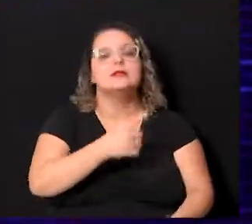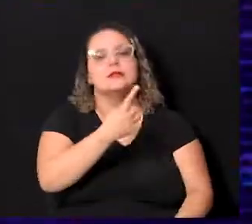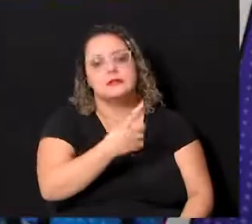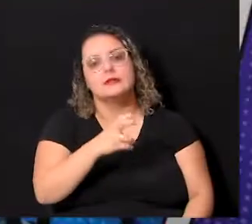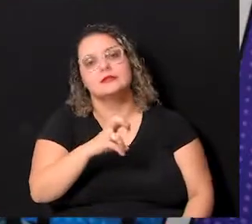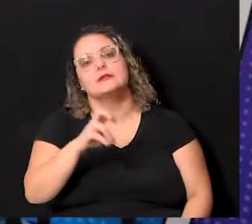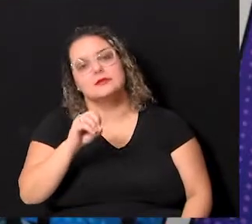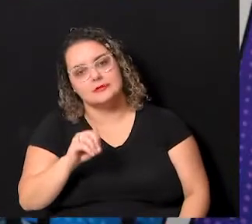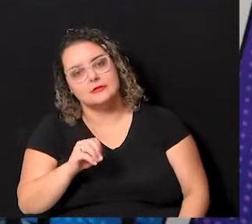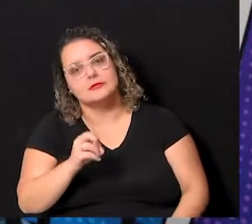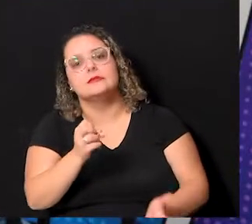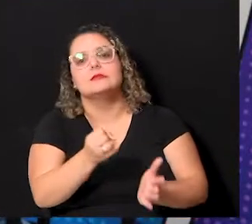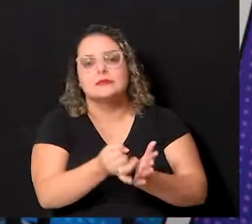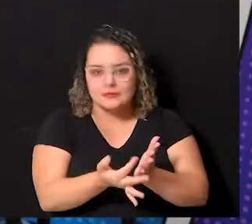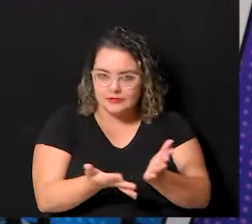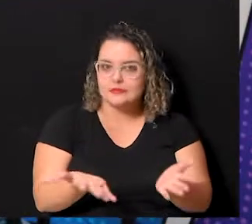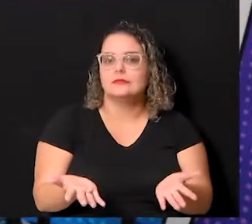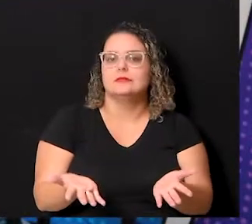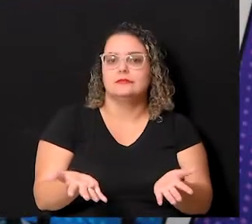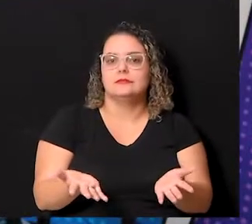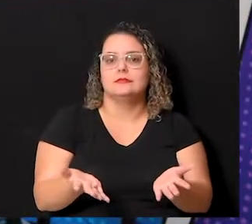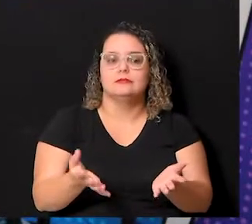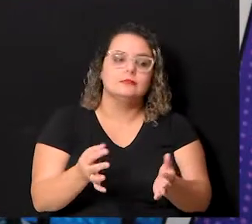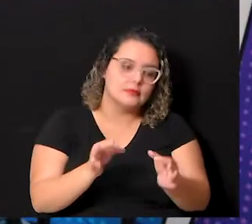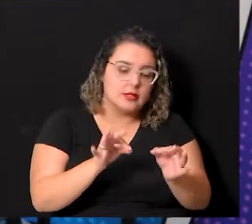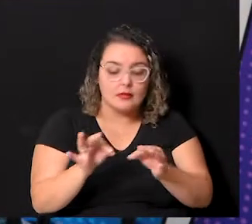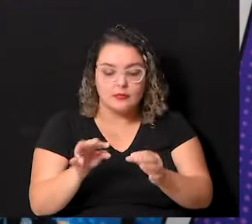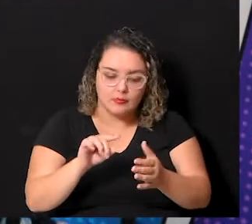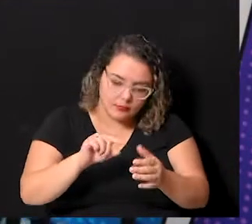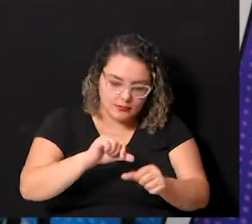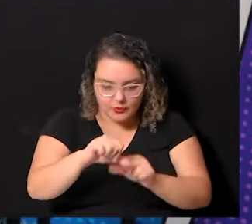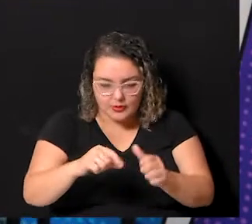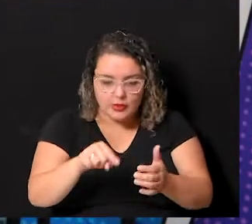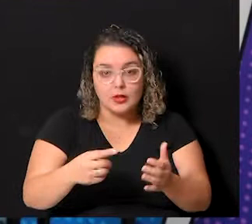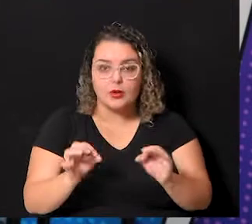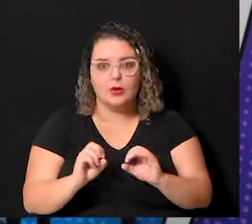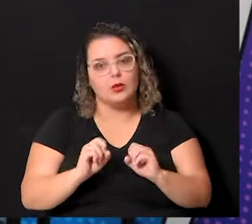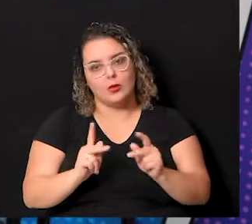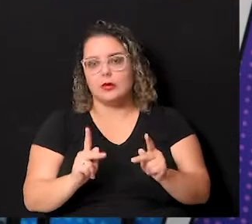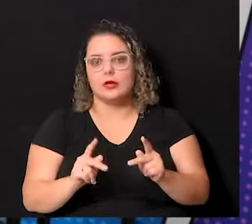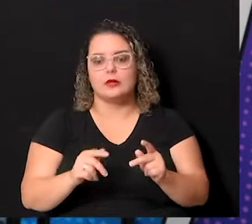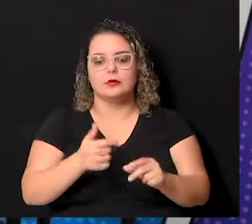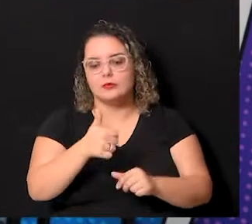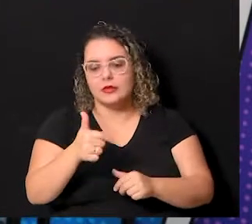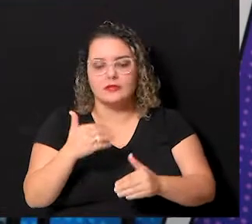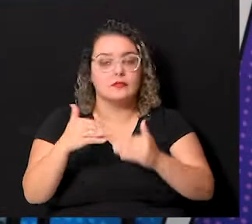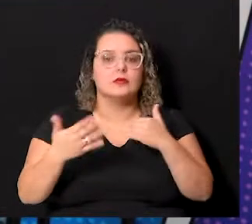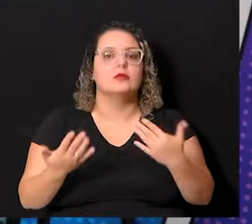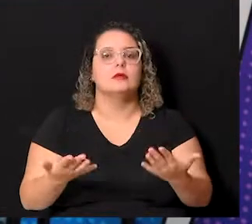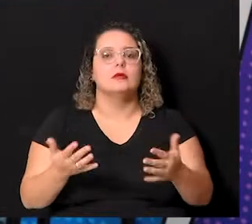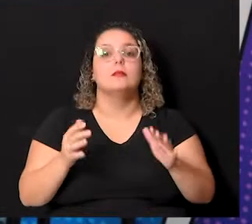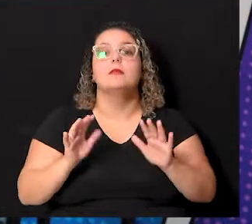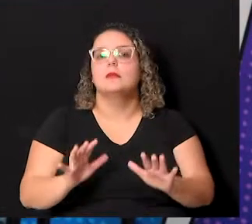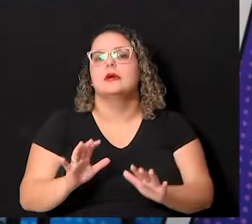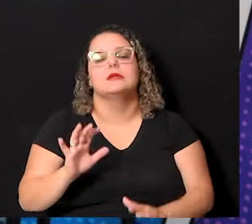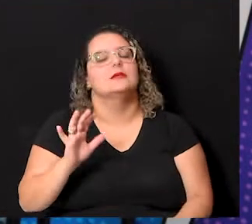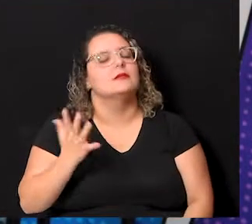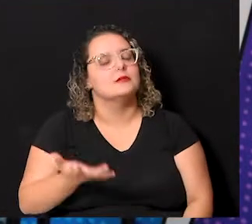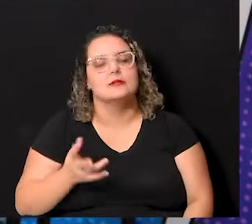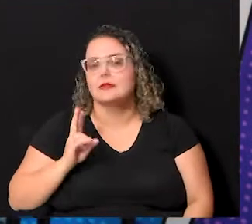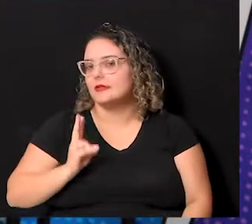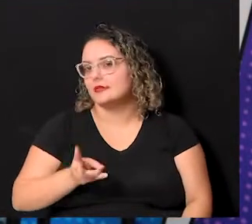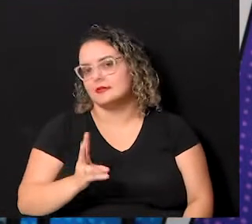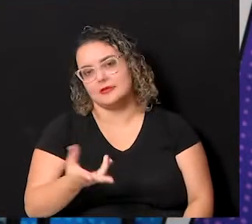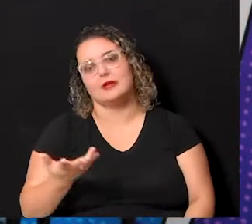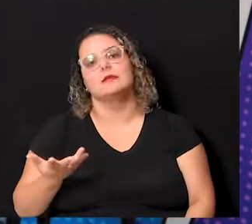páginas, para ver se tá certo, ok, mudei a vírgula, então tudo bem, não entrou em contradição. Só que isso acontece